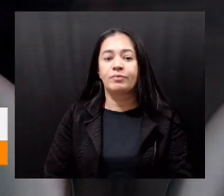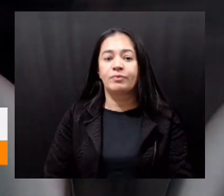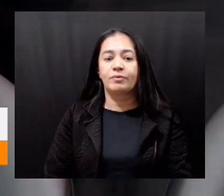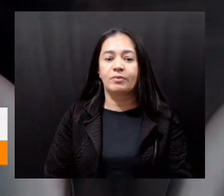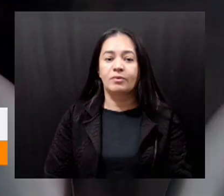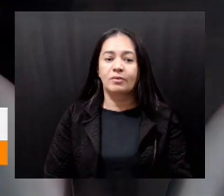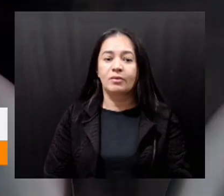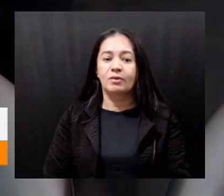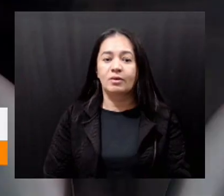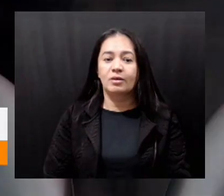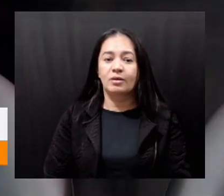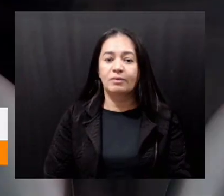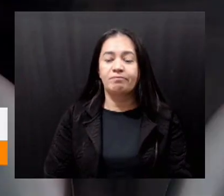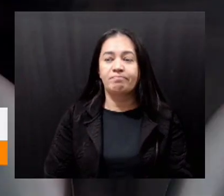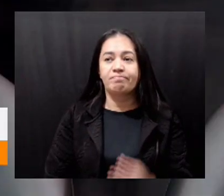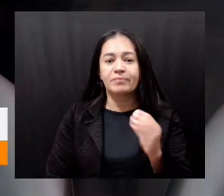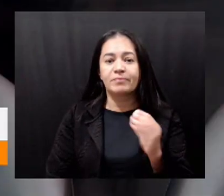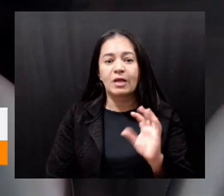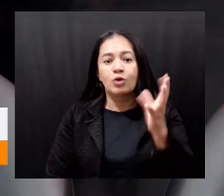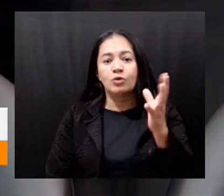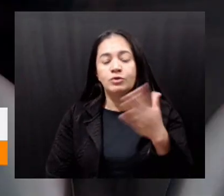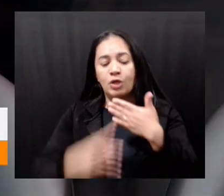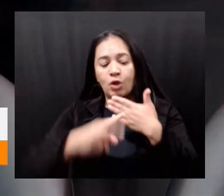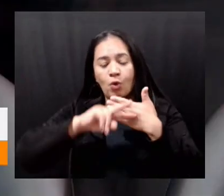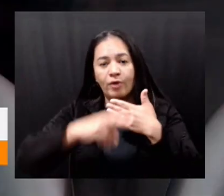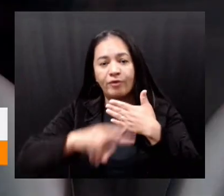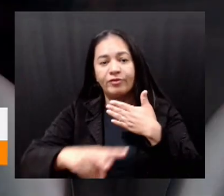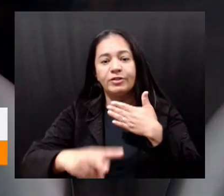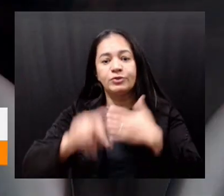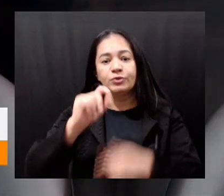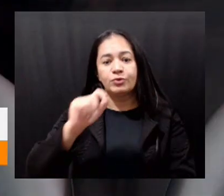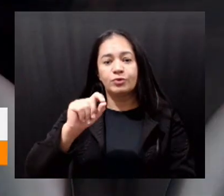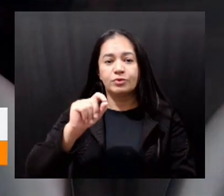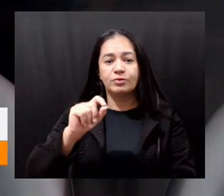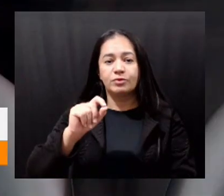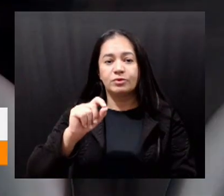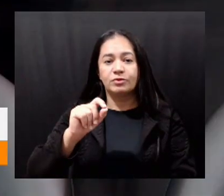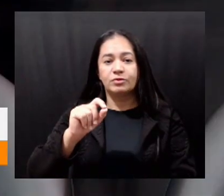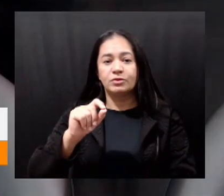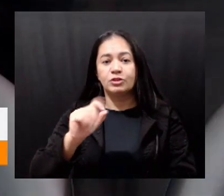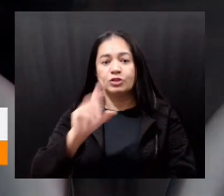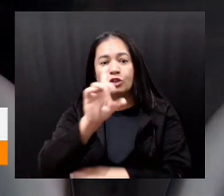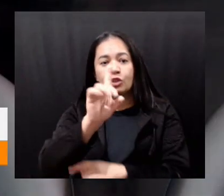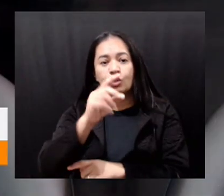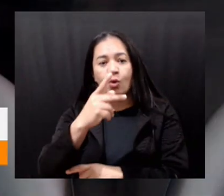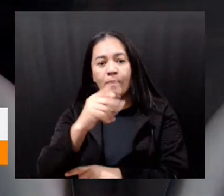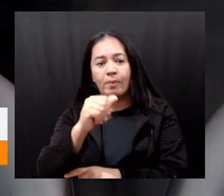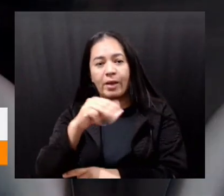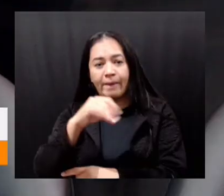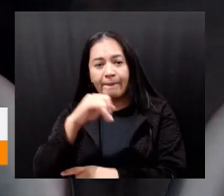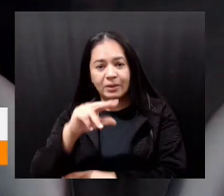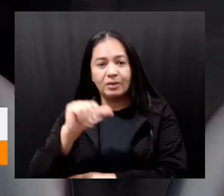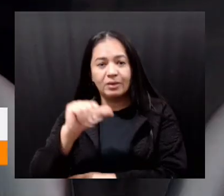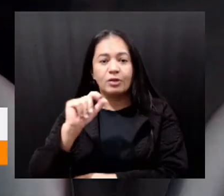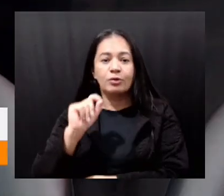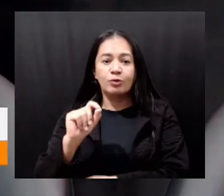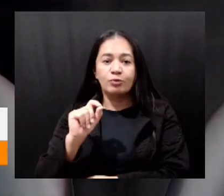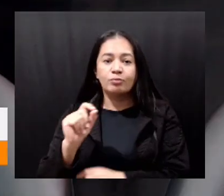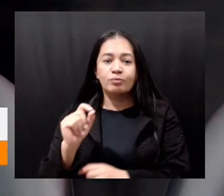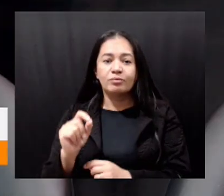ela tem um efeito dopaminérgico, que a gente fala, que é de um